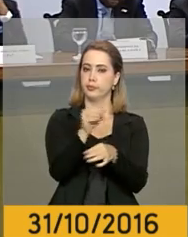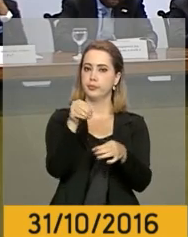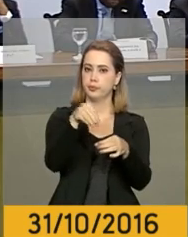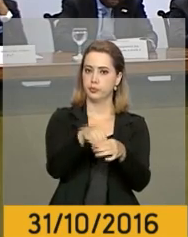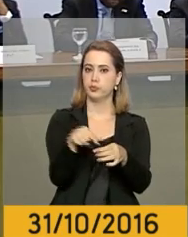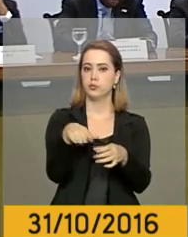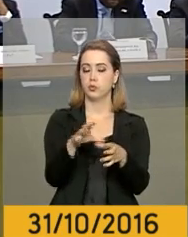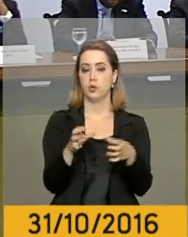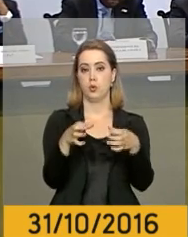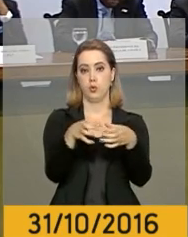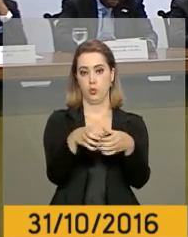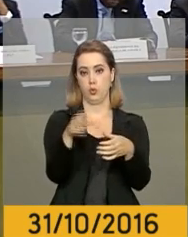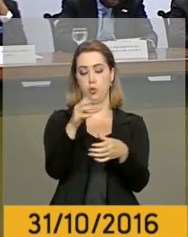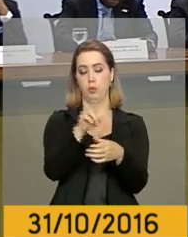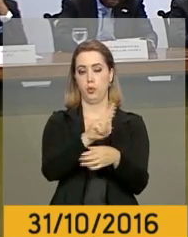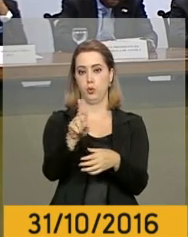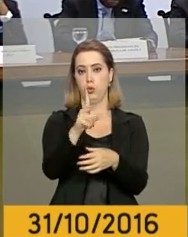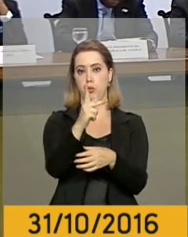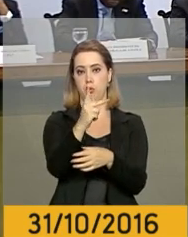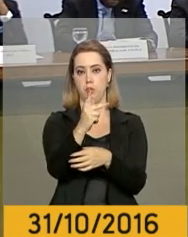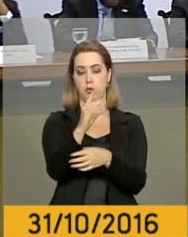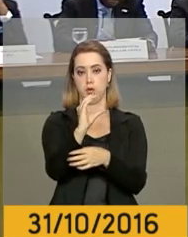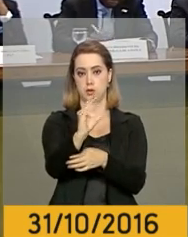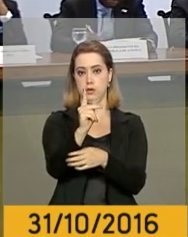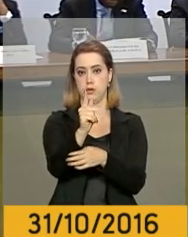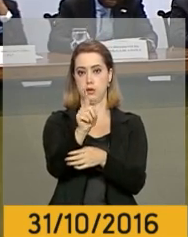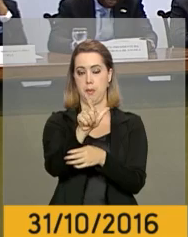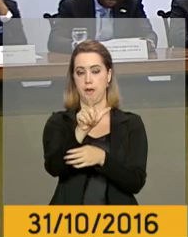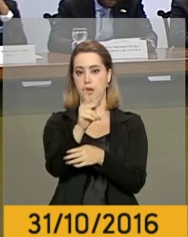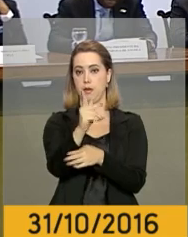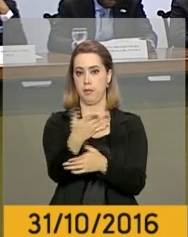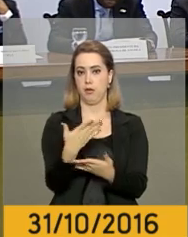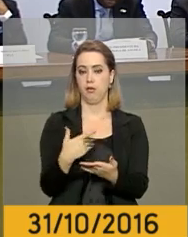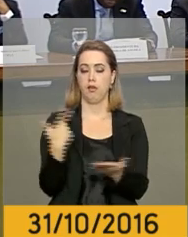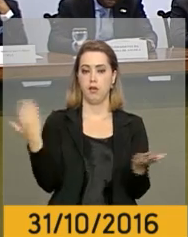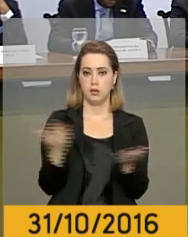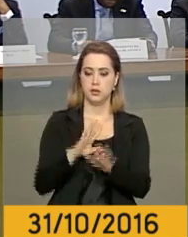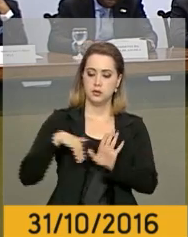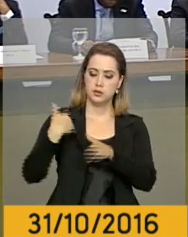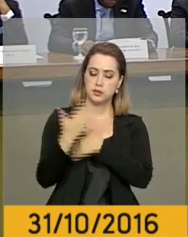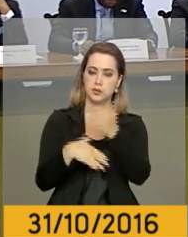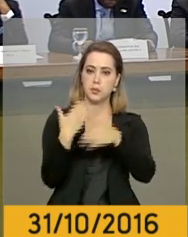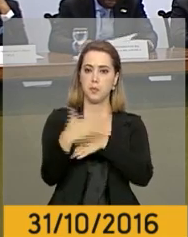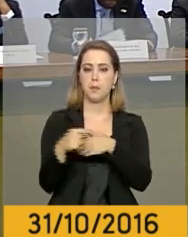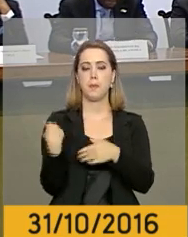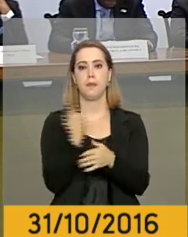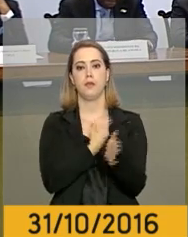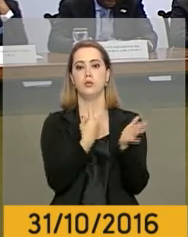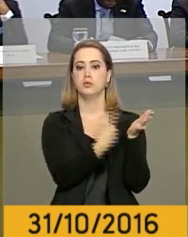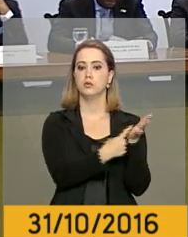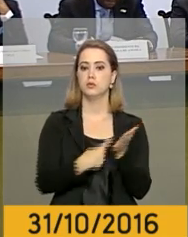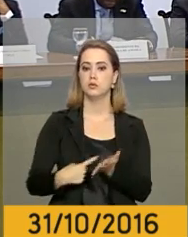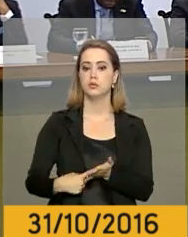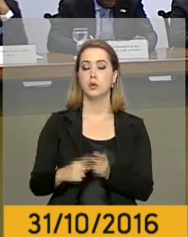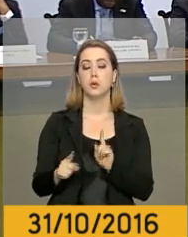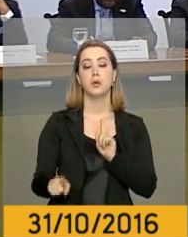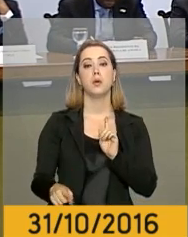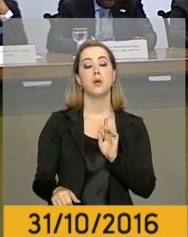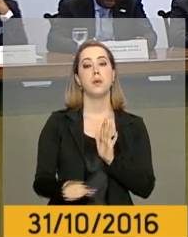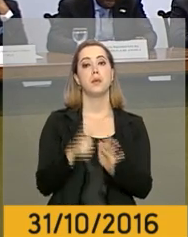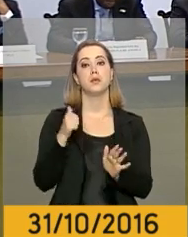cplp Eh vamos dar agora seguimento à nossa agenda e a